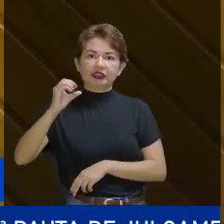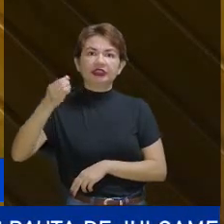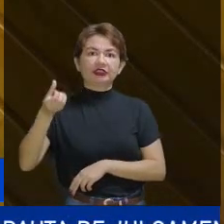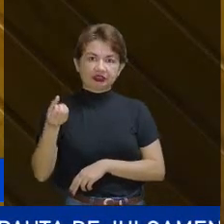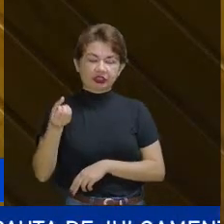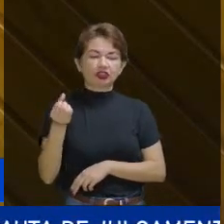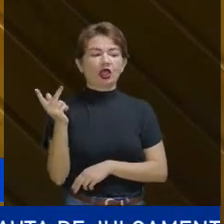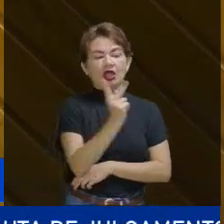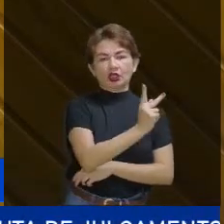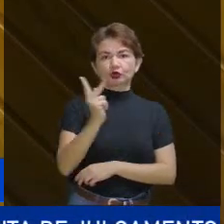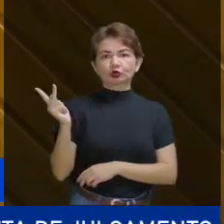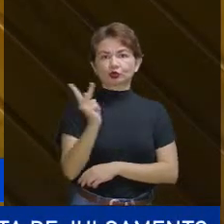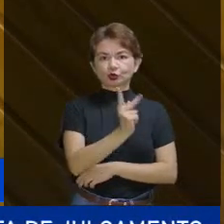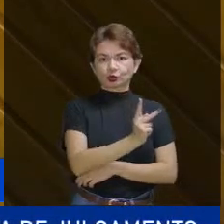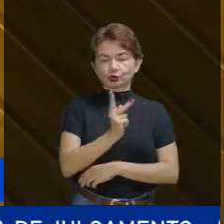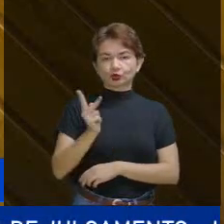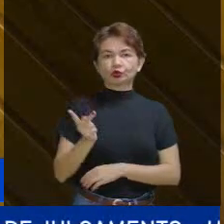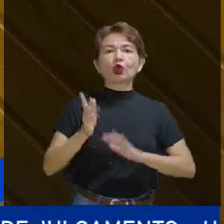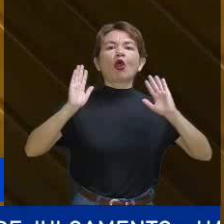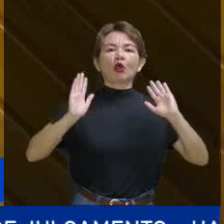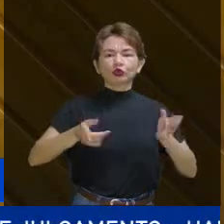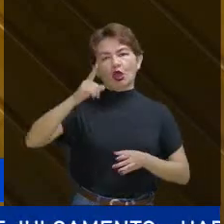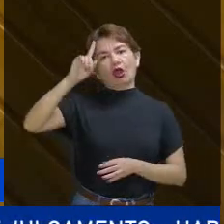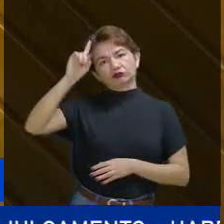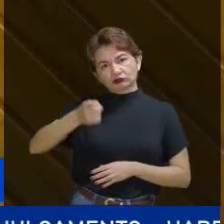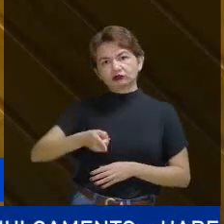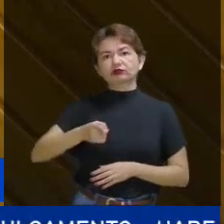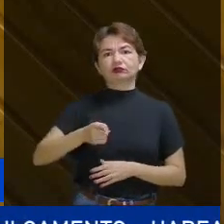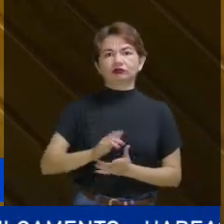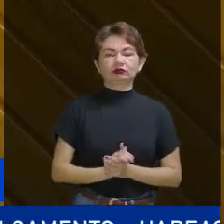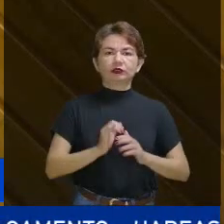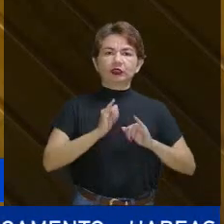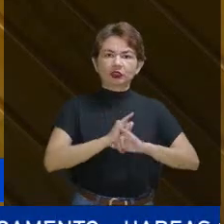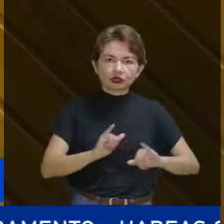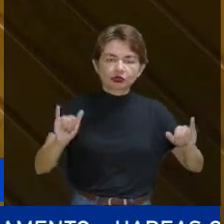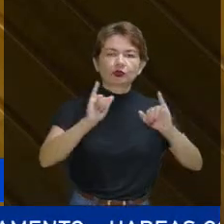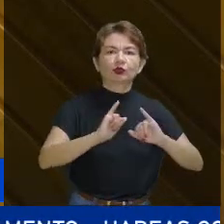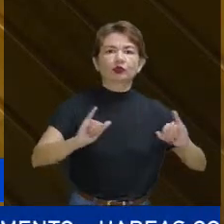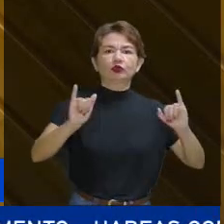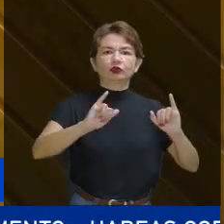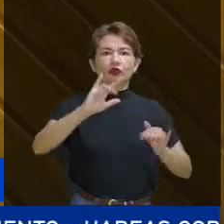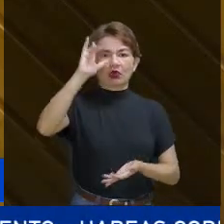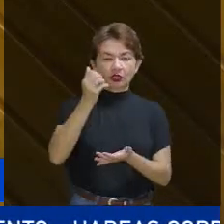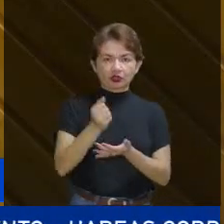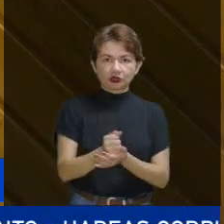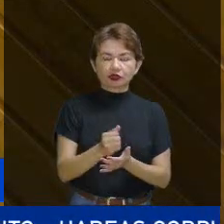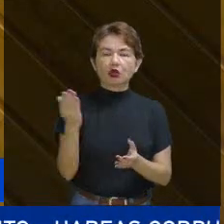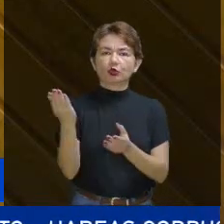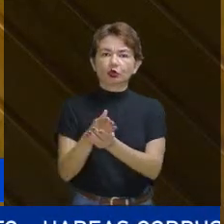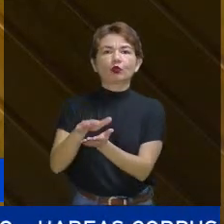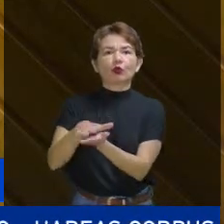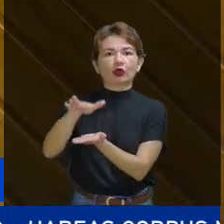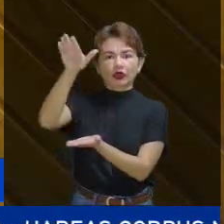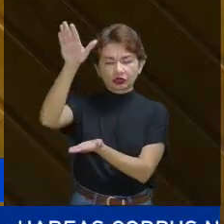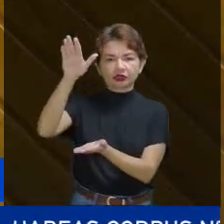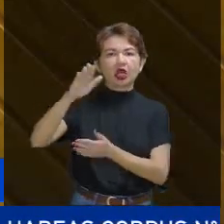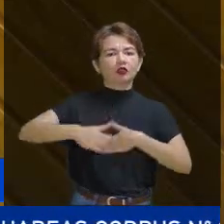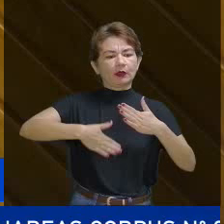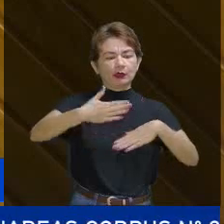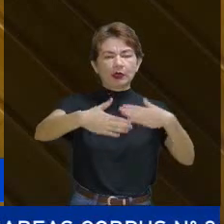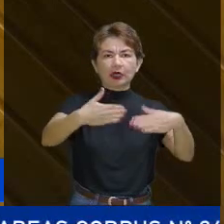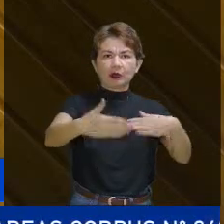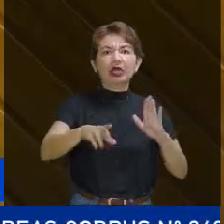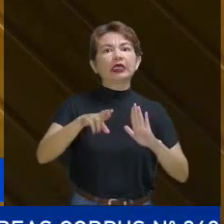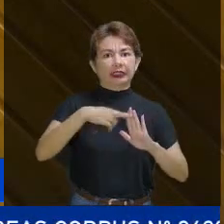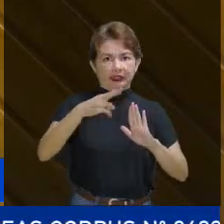606, que já determinavam a distribuição e as decisões dos processos em andamento, e é isso que